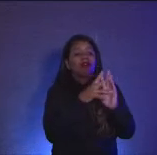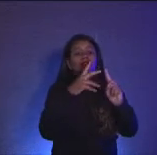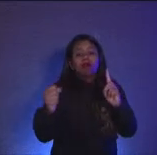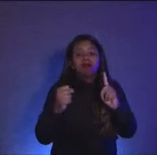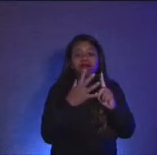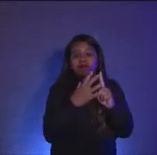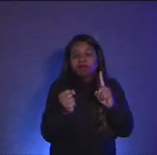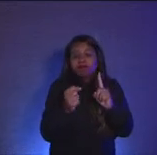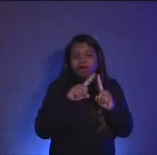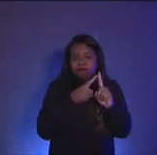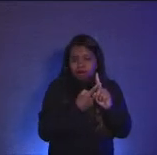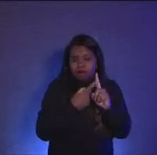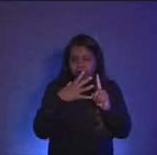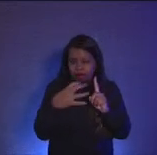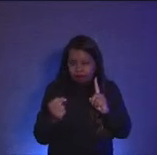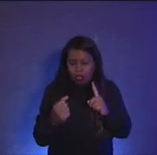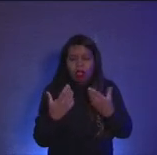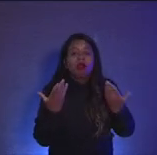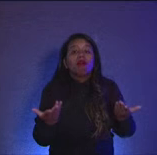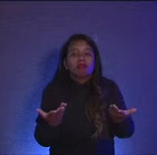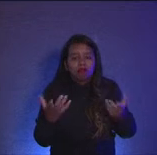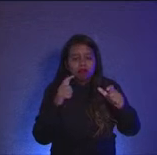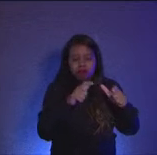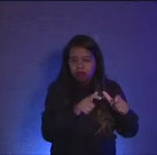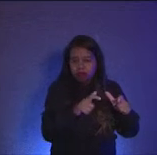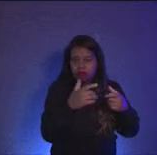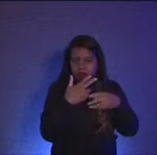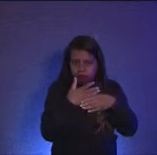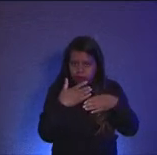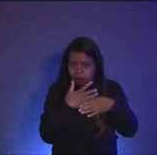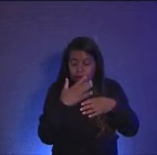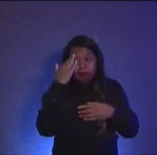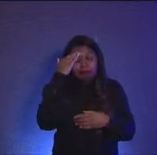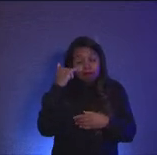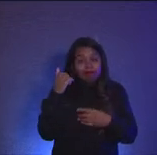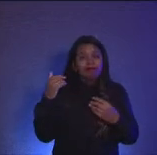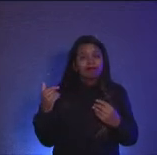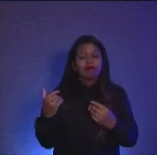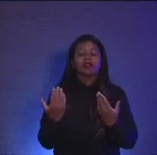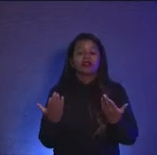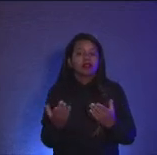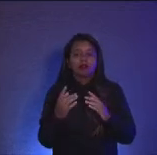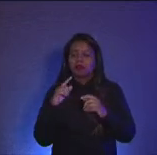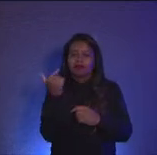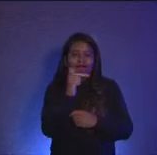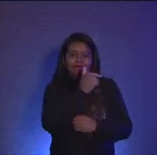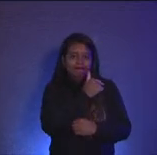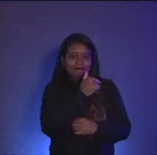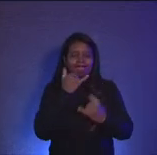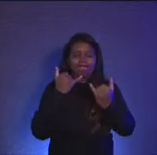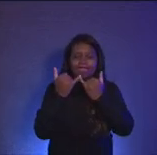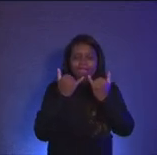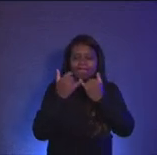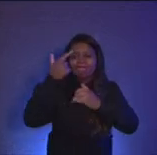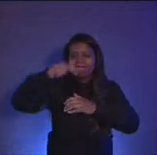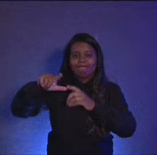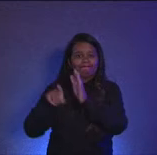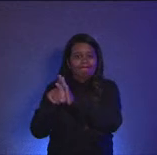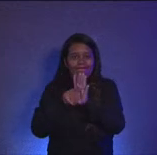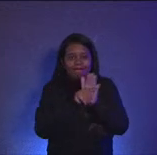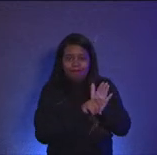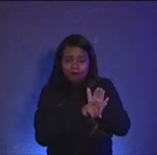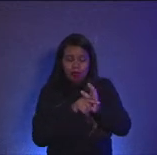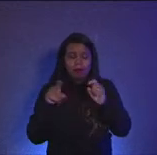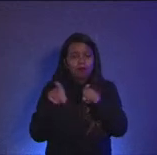foi pediu pela LAI, depois da LAI a gente foi atrás do Ministério da Saúde, dos municípios e dos hospitais, e também a gente foi falar com os pesquisadores, com